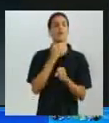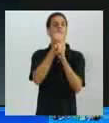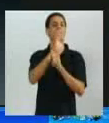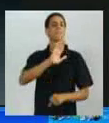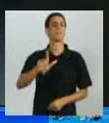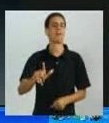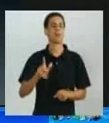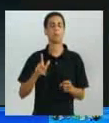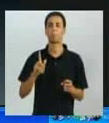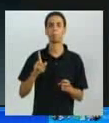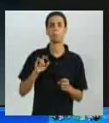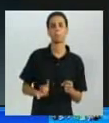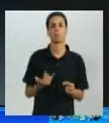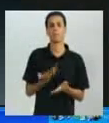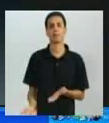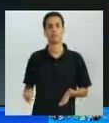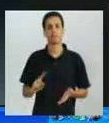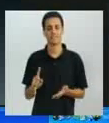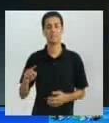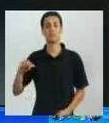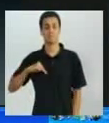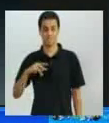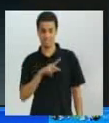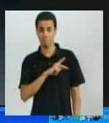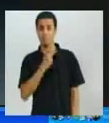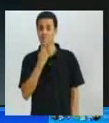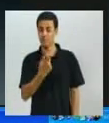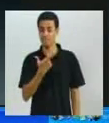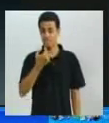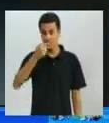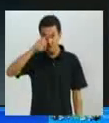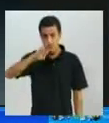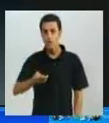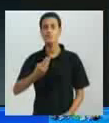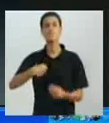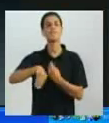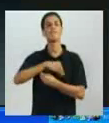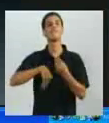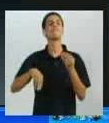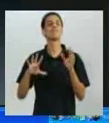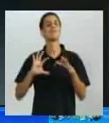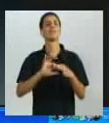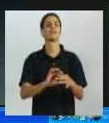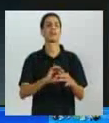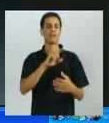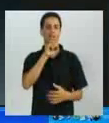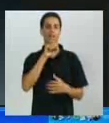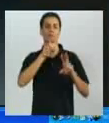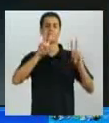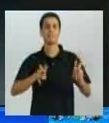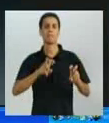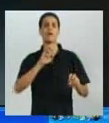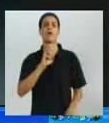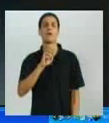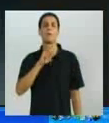que, segundo informações do Ministério Público, cerca de 20 milhões de reais foram envolvidos na Operação Tapete Negro aqui. Vereador Vanderlei Paulo